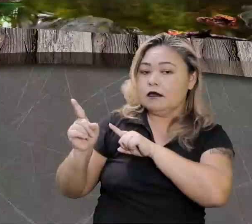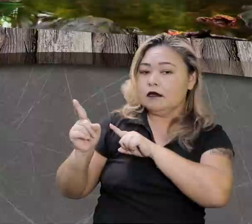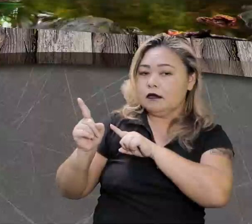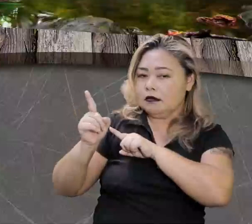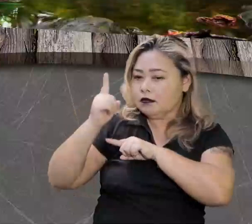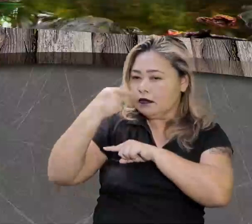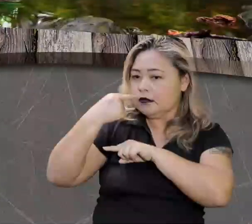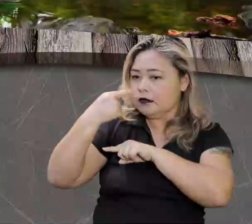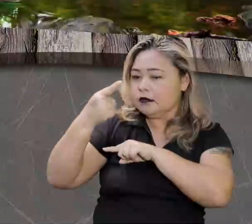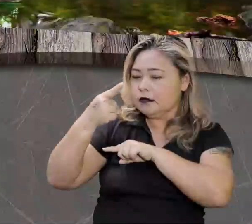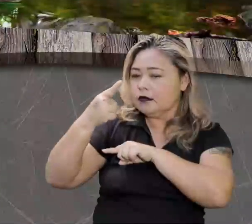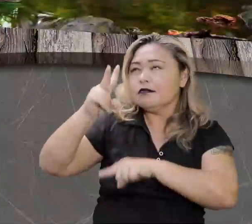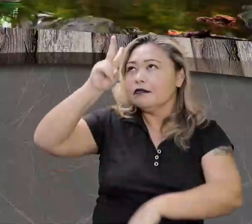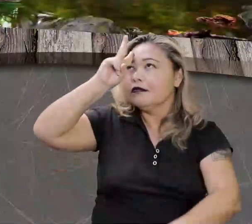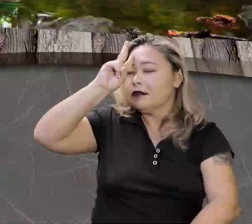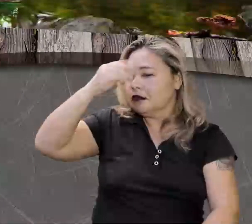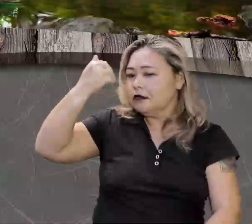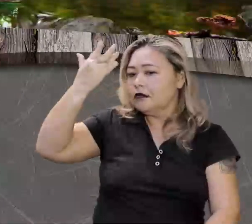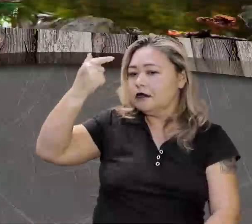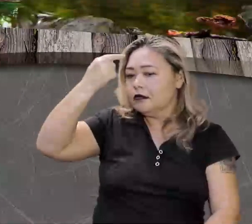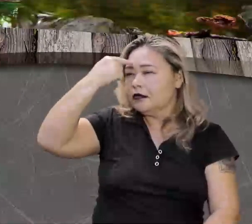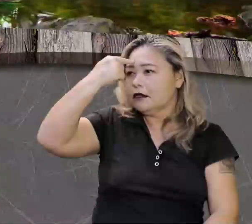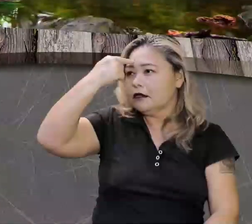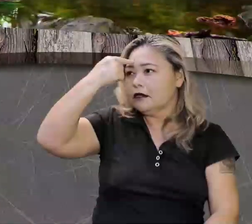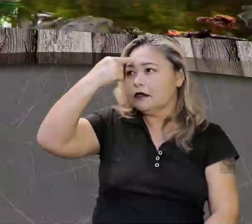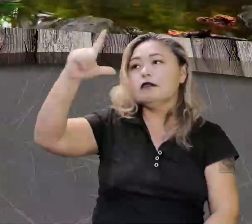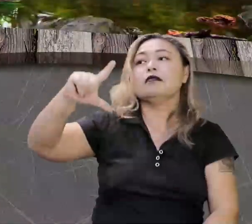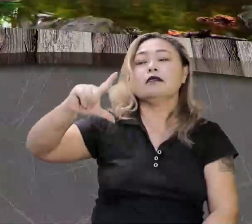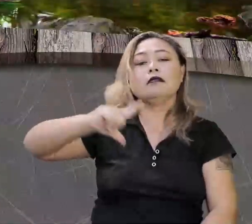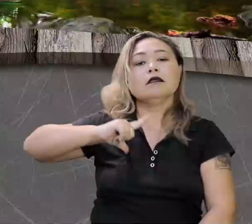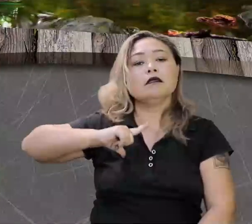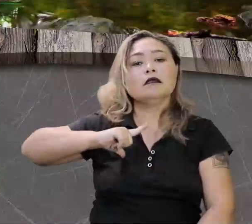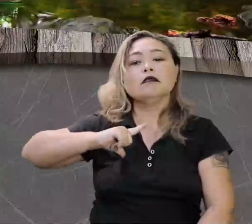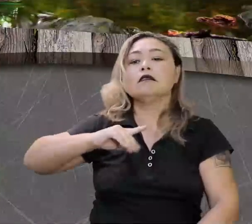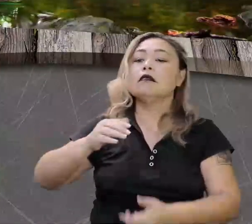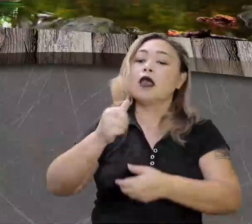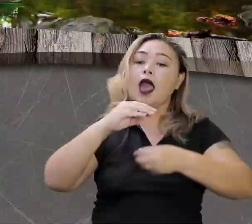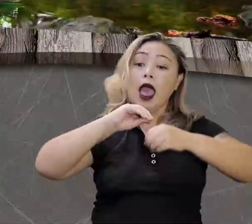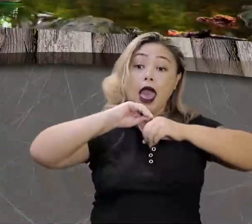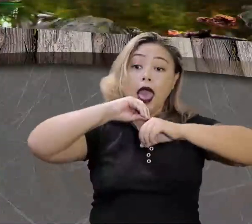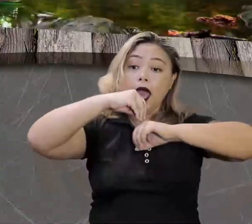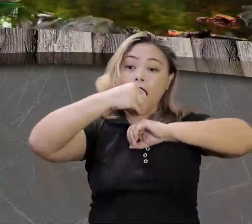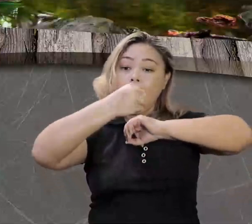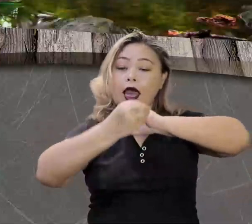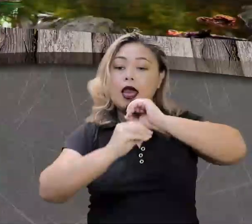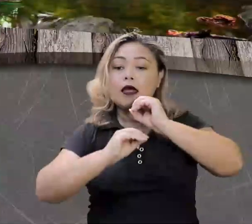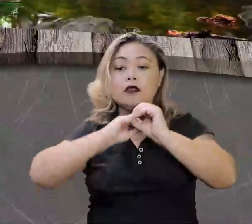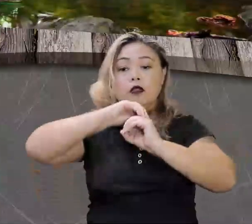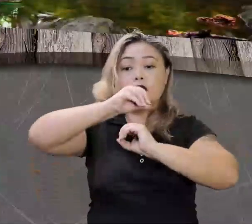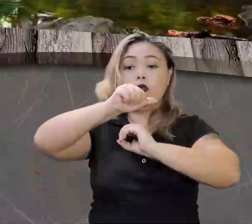Vou te dar uma refrescada. A gente tem átomos.